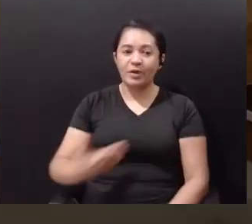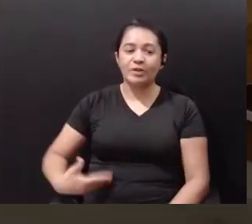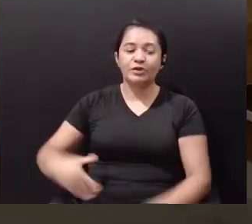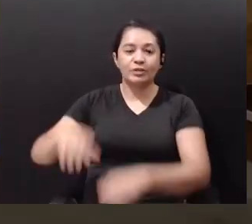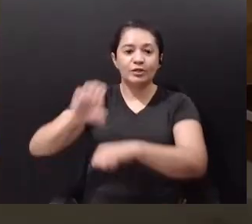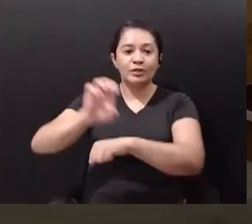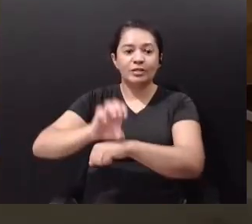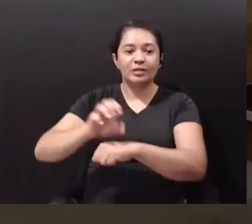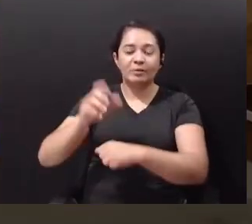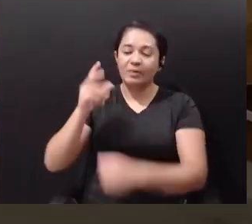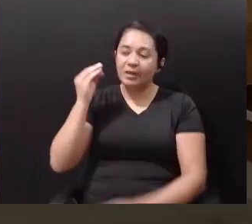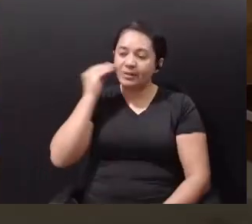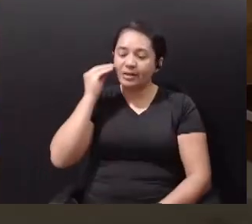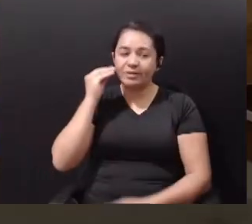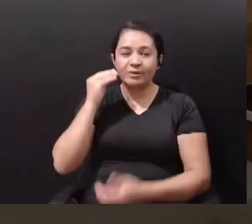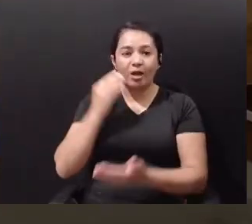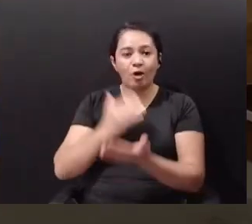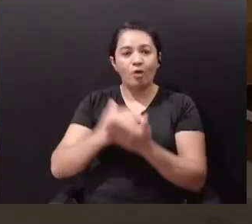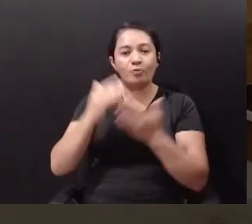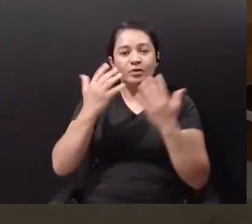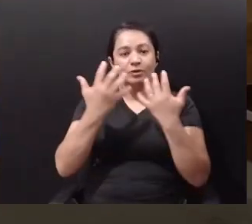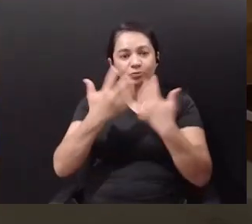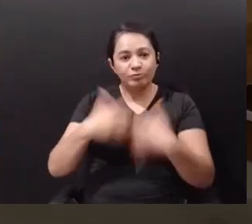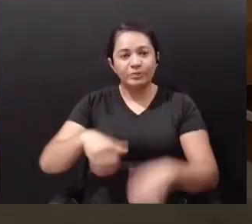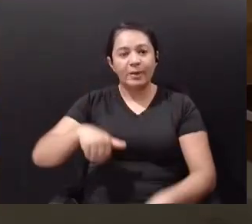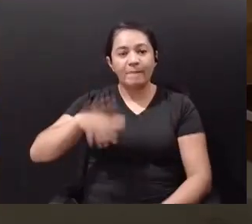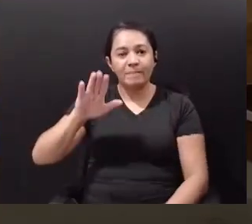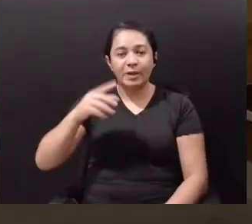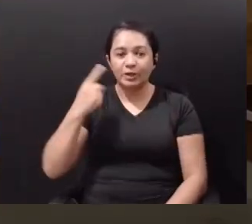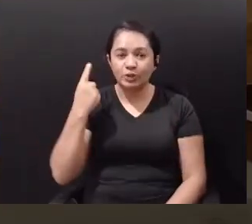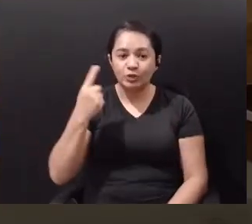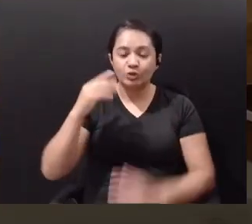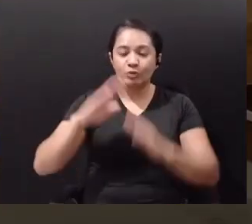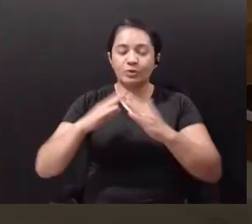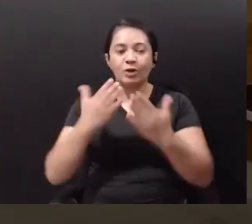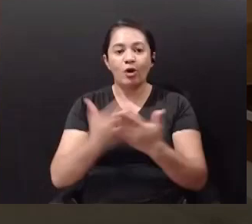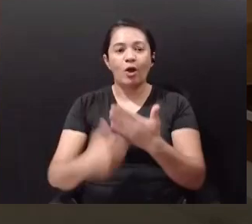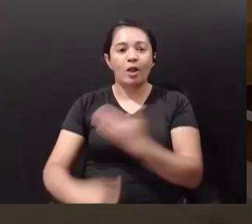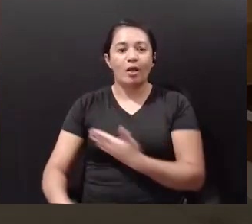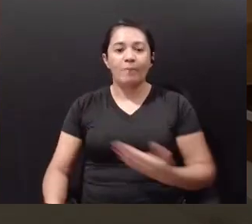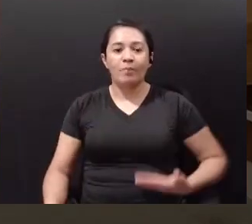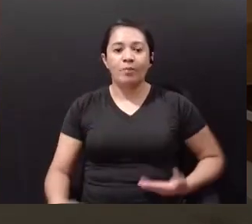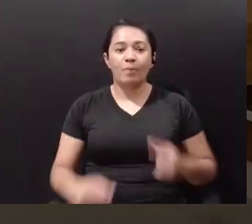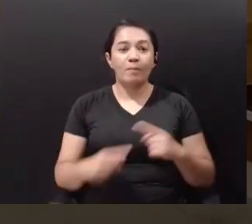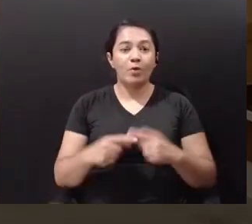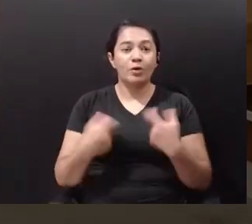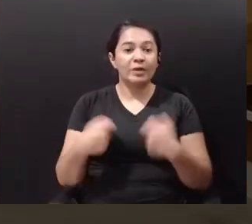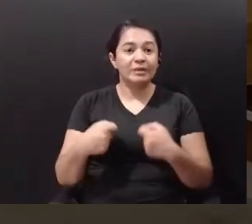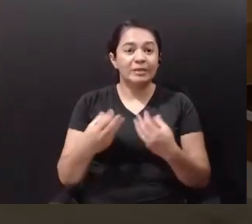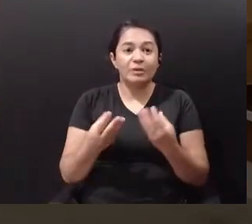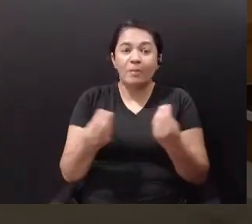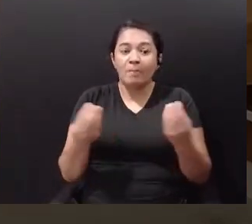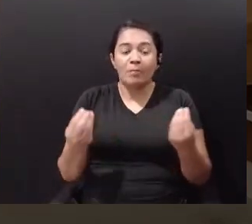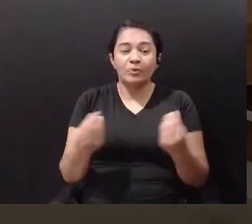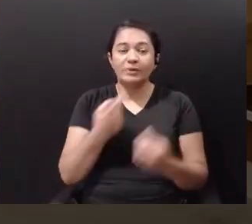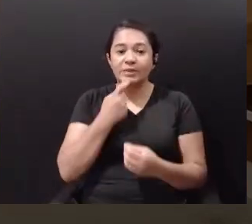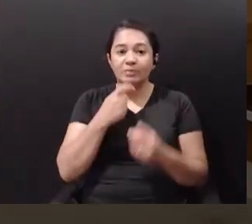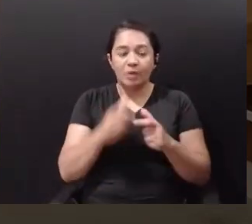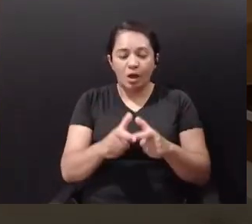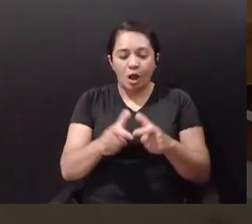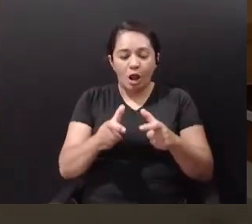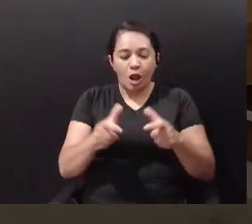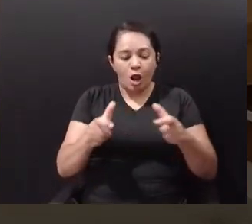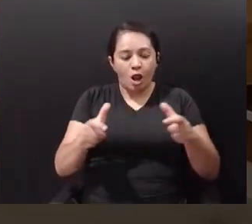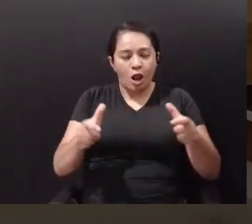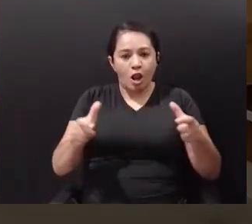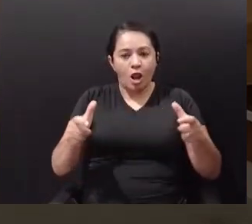ali mais uma escola pública, né? Porque a demanda era muito grande. Campinas estava crescendo muito, havia